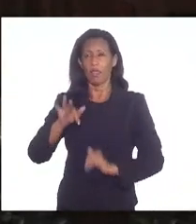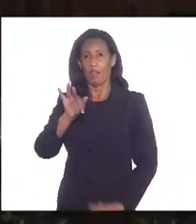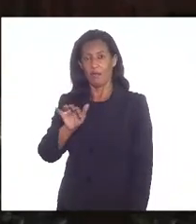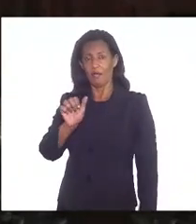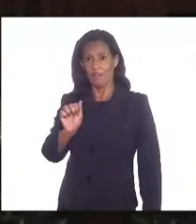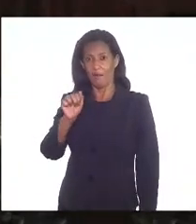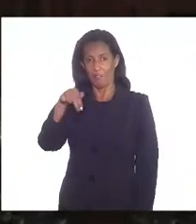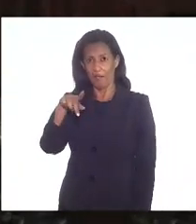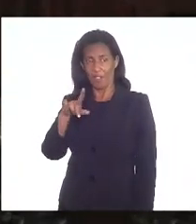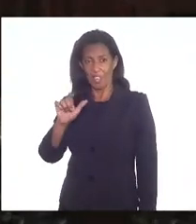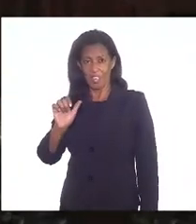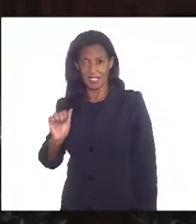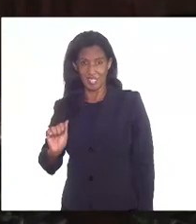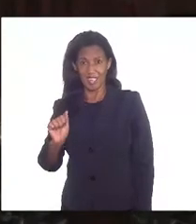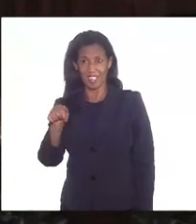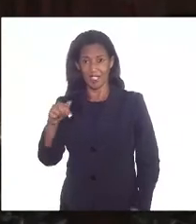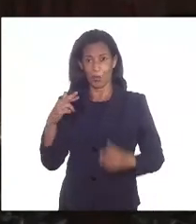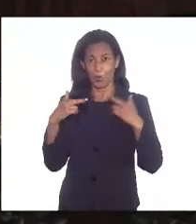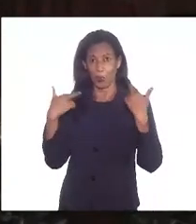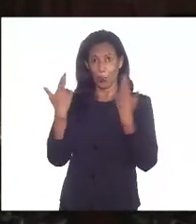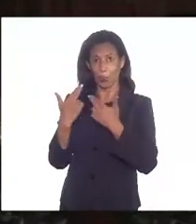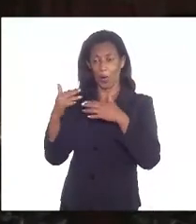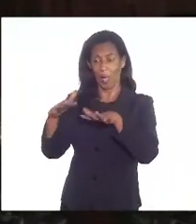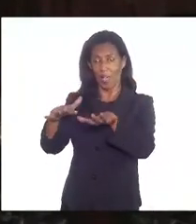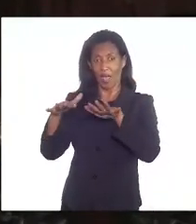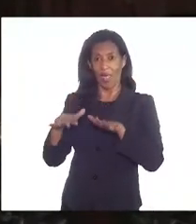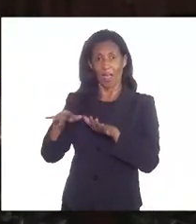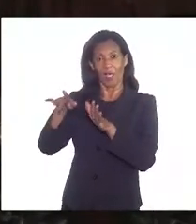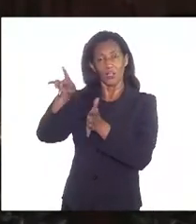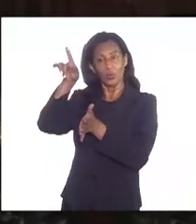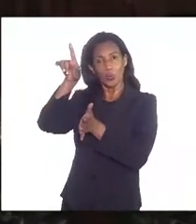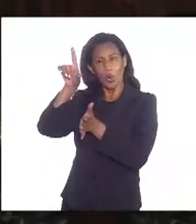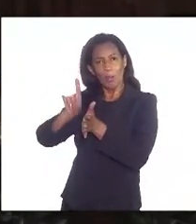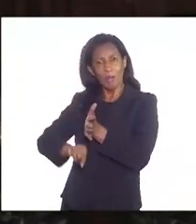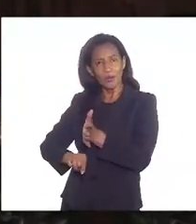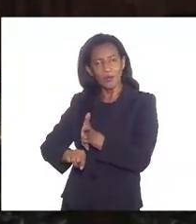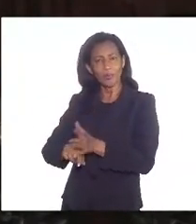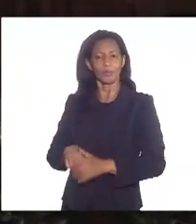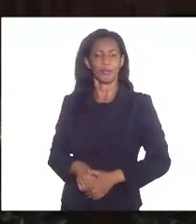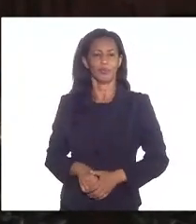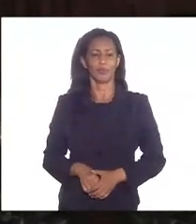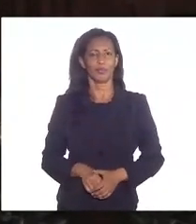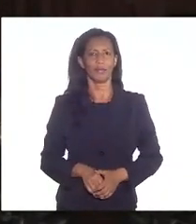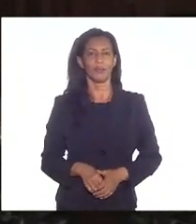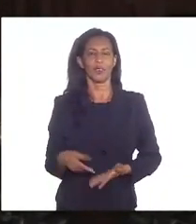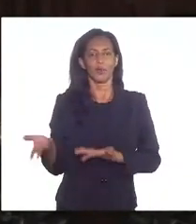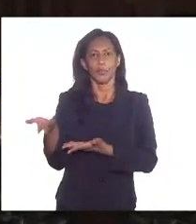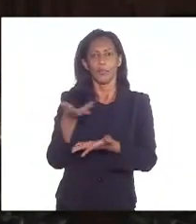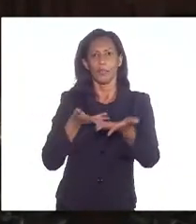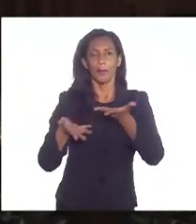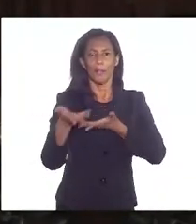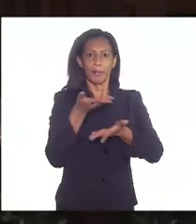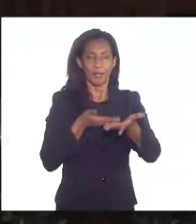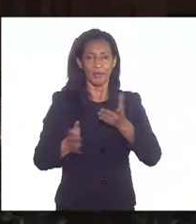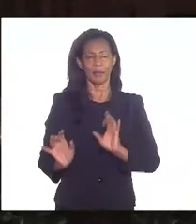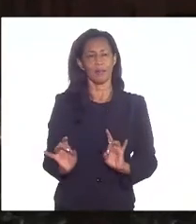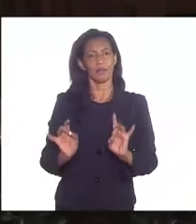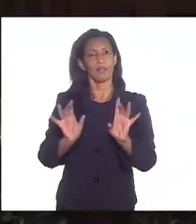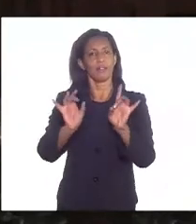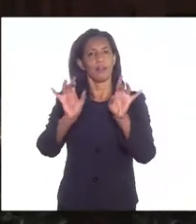Fazenda em auditorias de abatimentos de participações